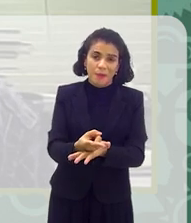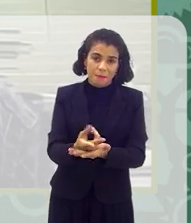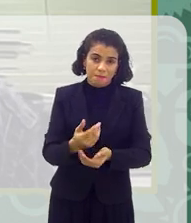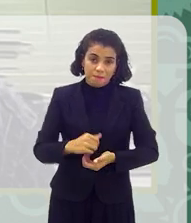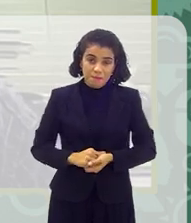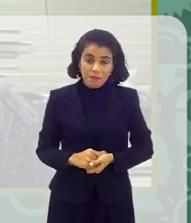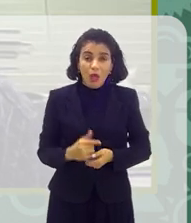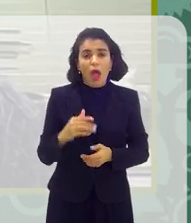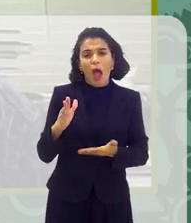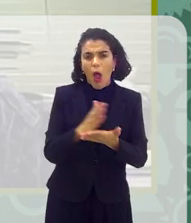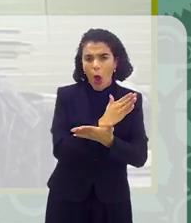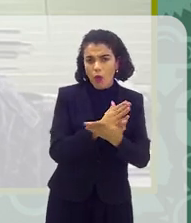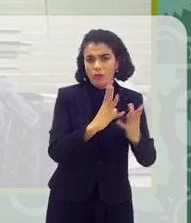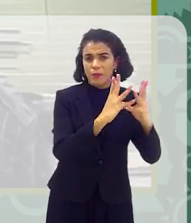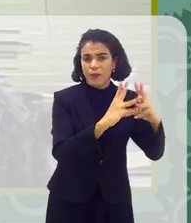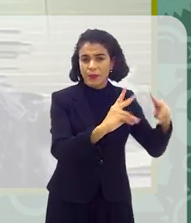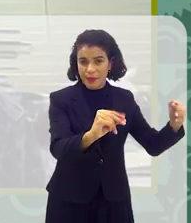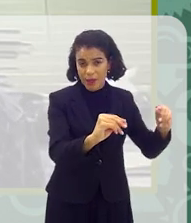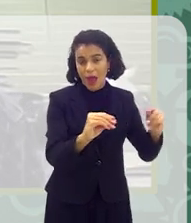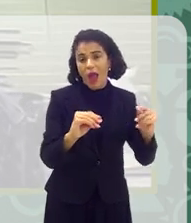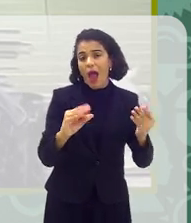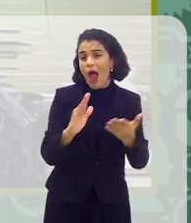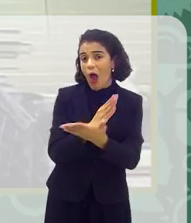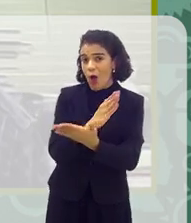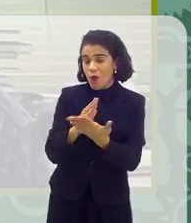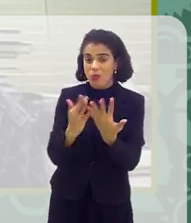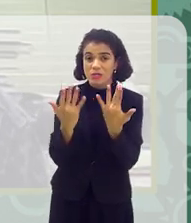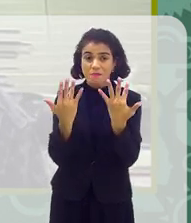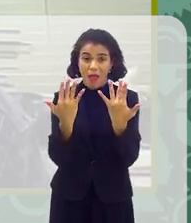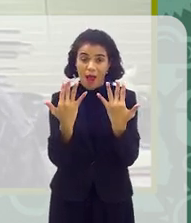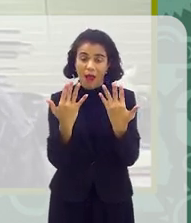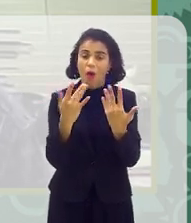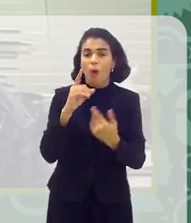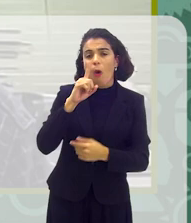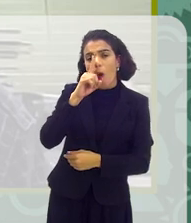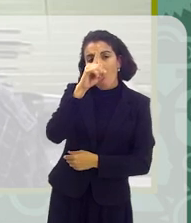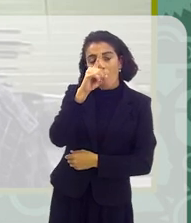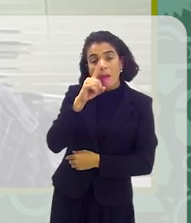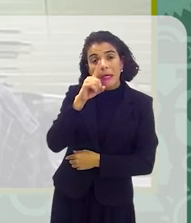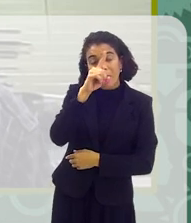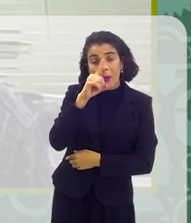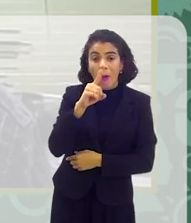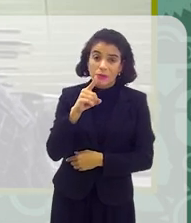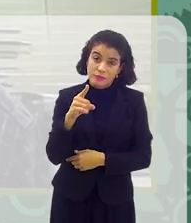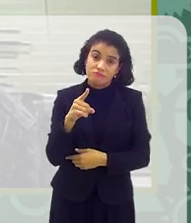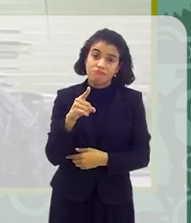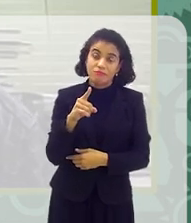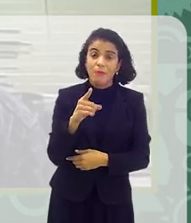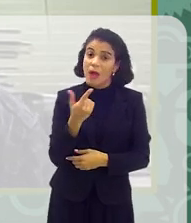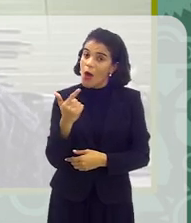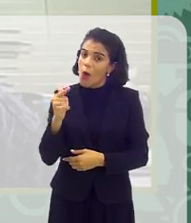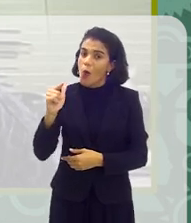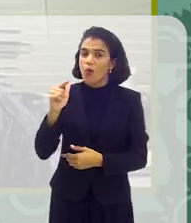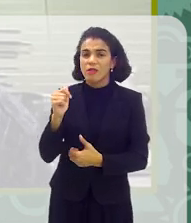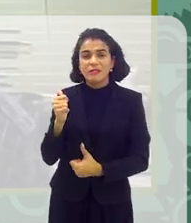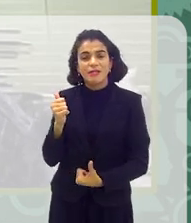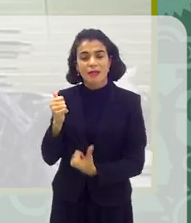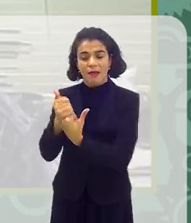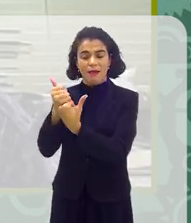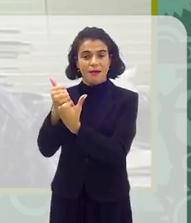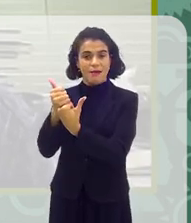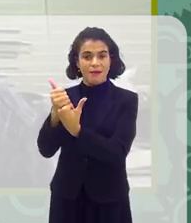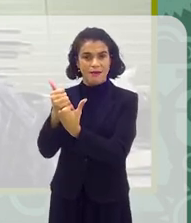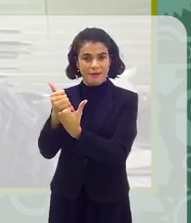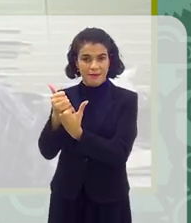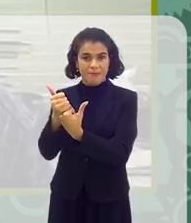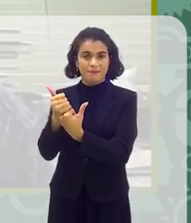vão ser extintas, algumas vão ser porque são manuais demais ou são perigosas, mas as outras elas vão ser apoiadas, então elas